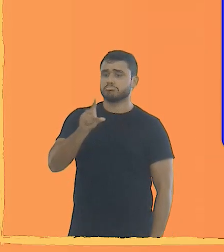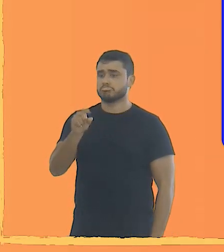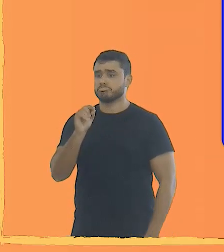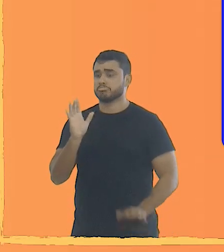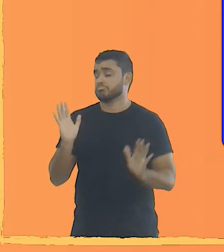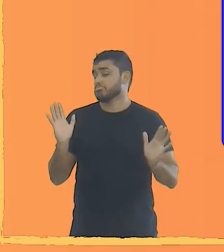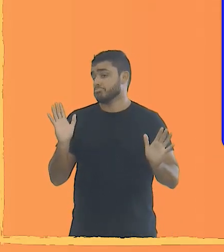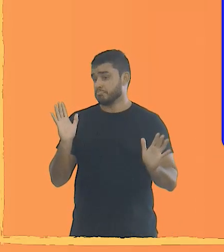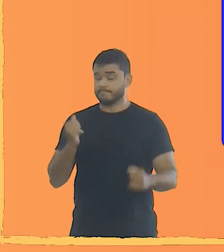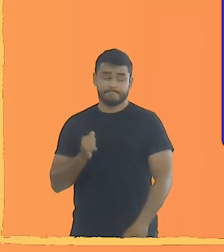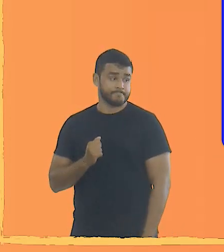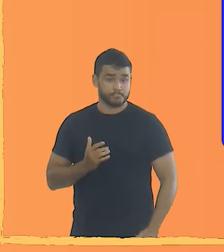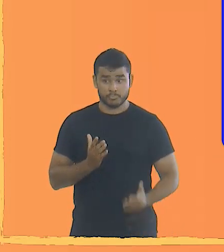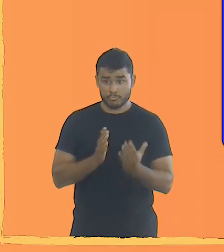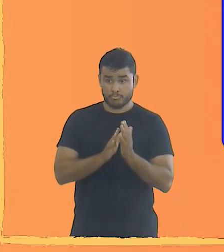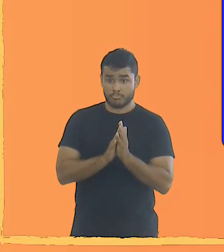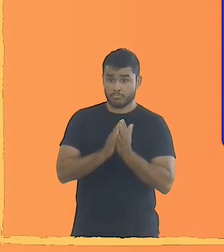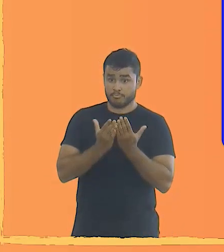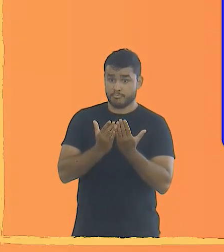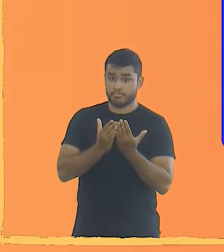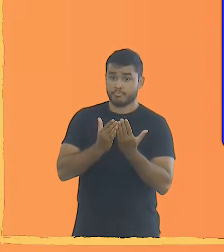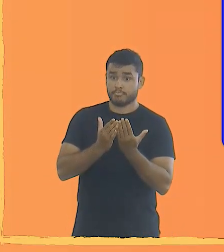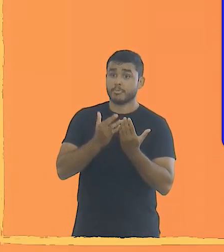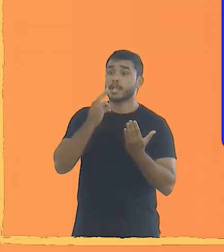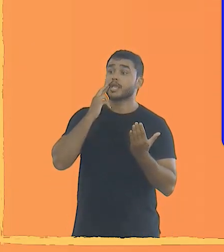ó, nesse cardápio a gente tem